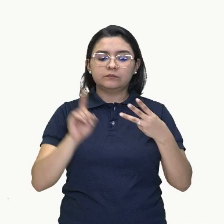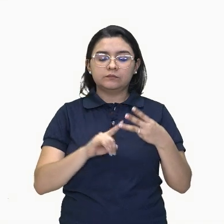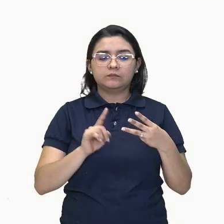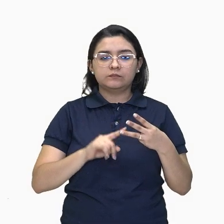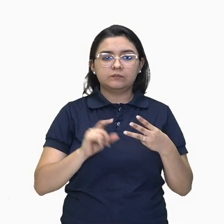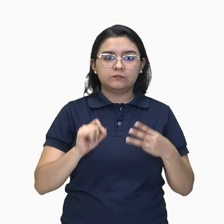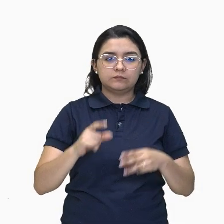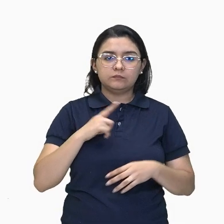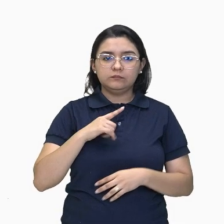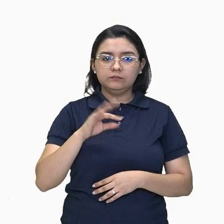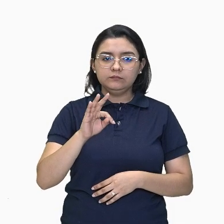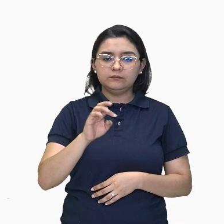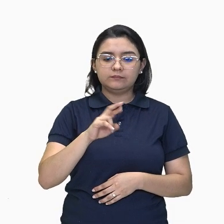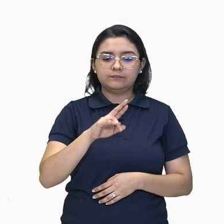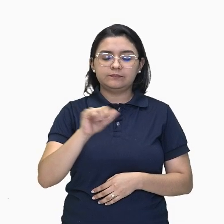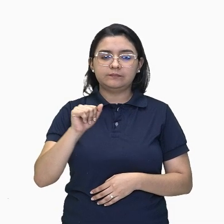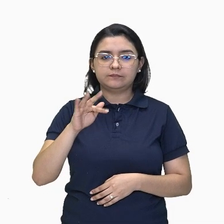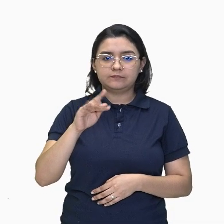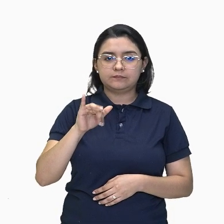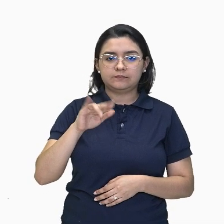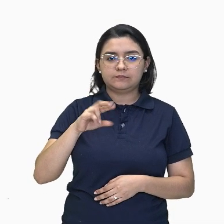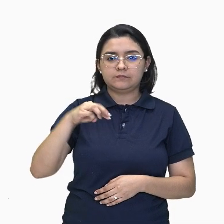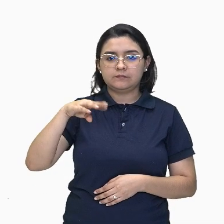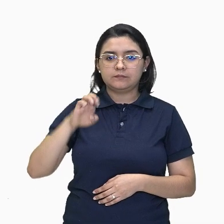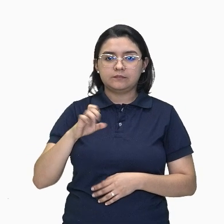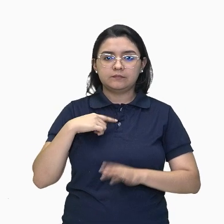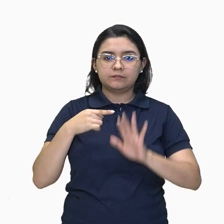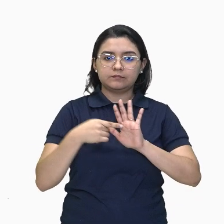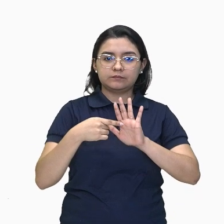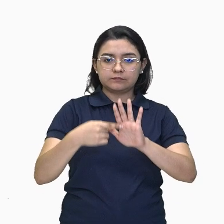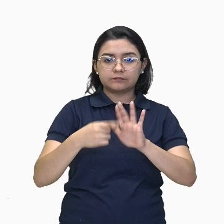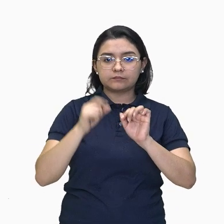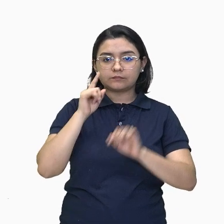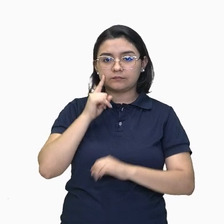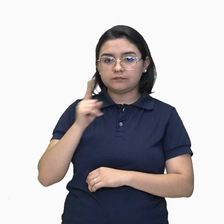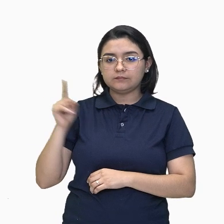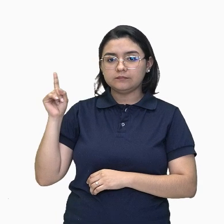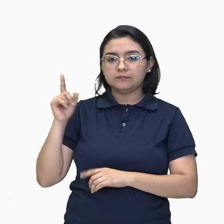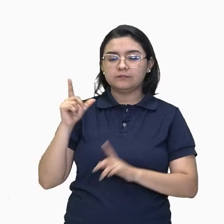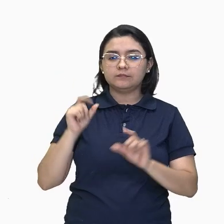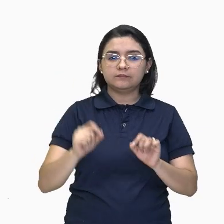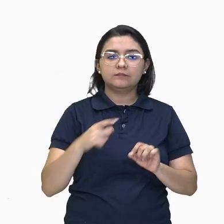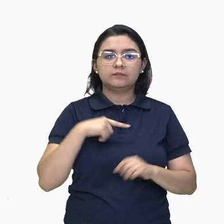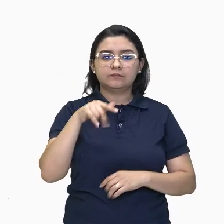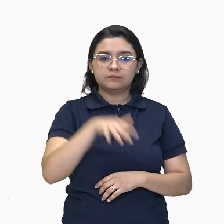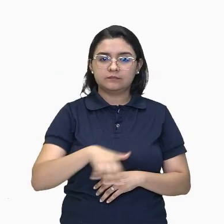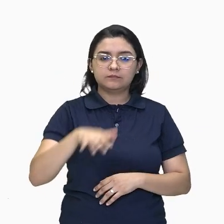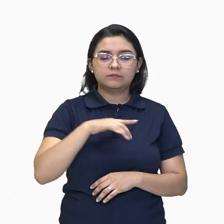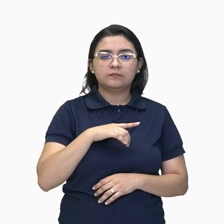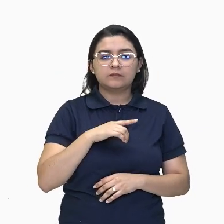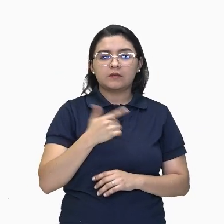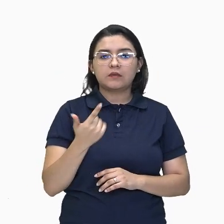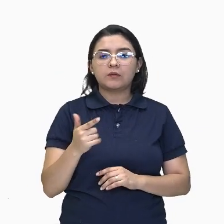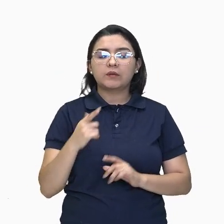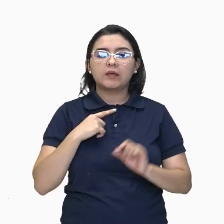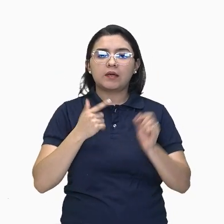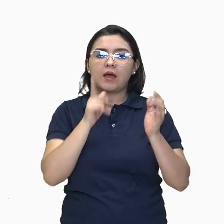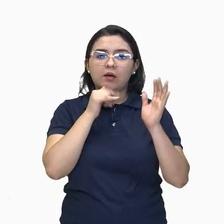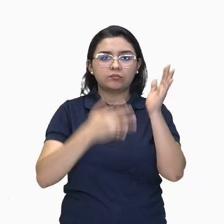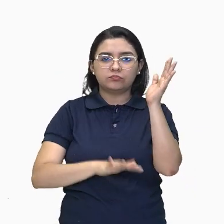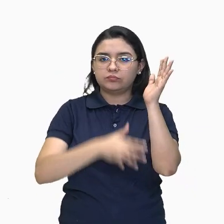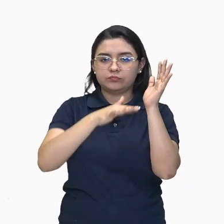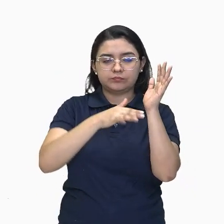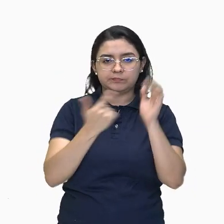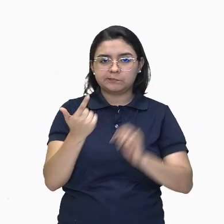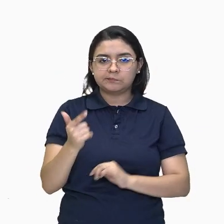terra firme. Aí nós temos uma imagem para vocês observarem. Ela é situada em áreas que não são atingidas pelas cheias